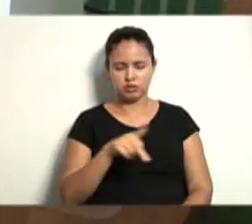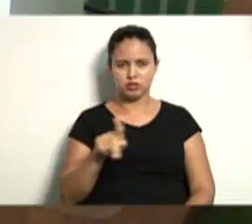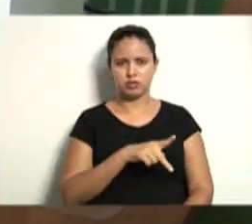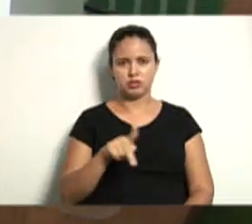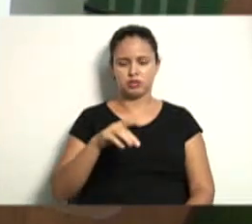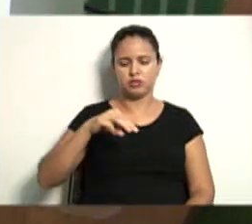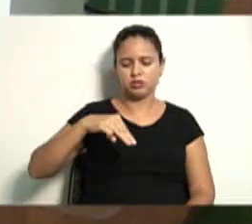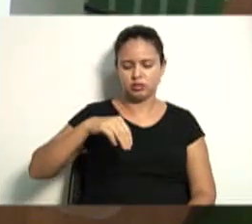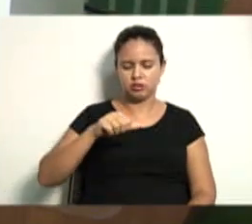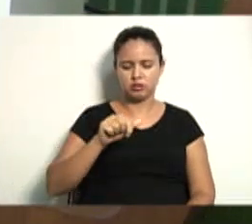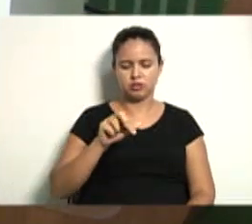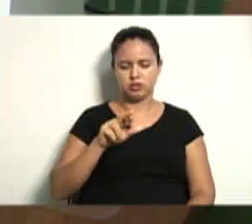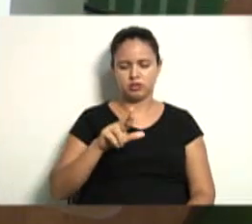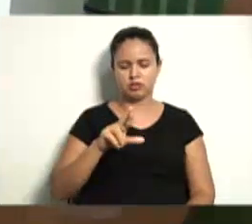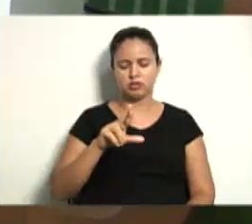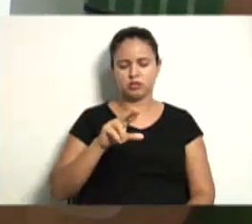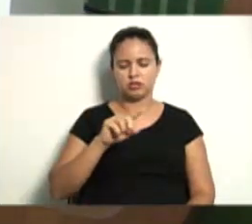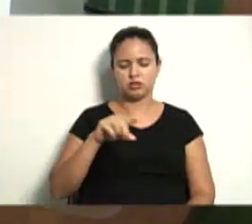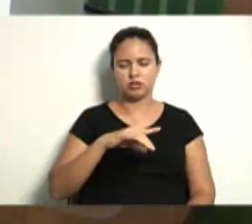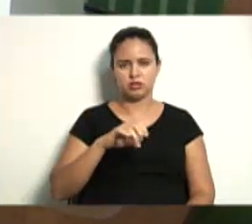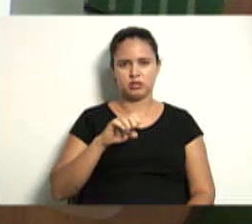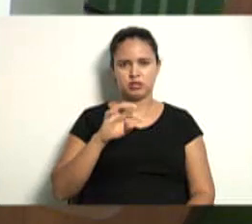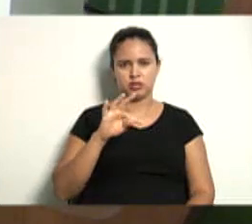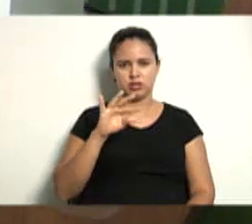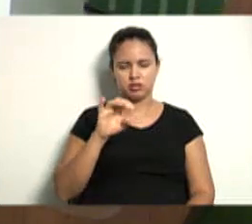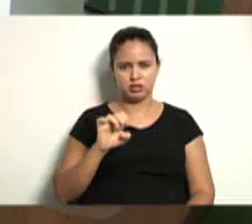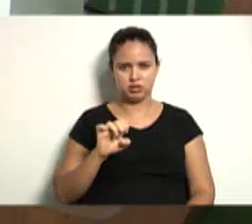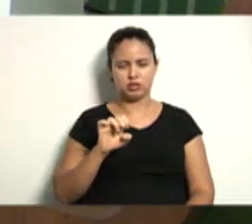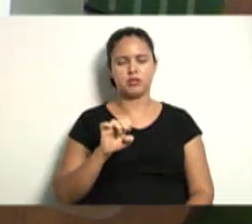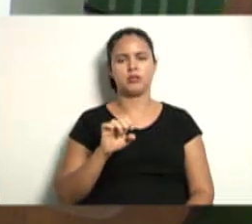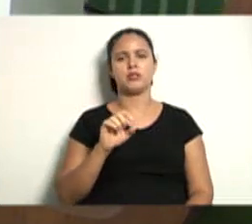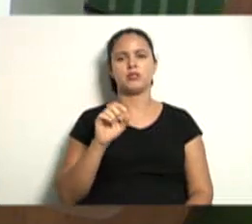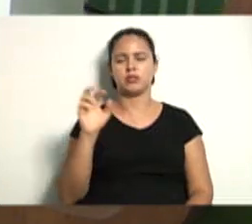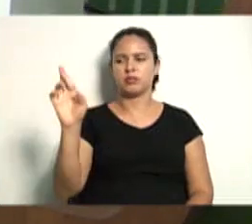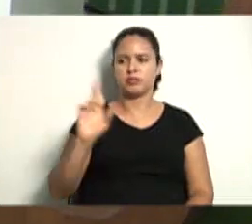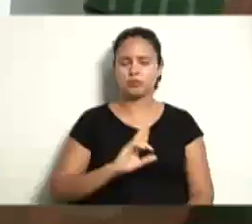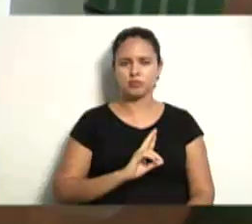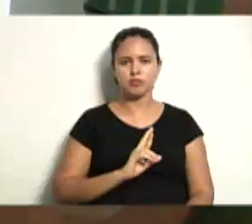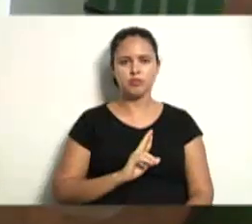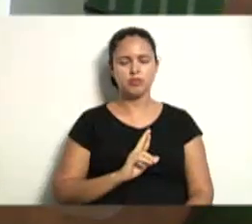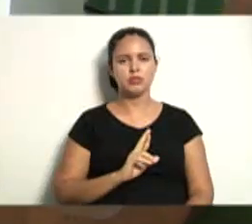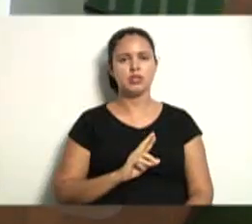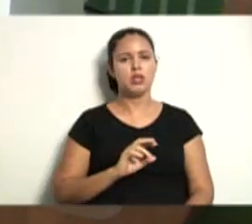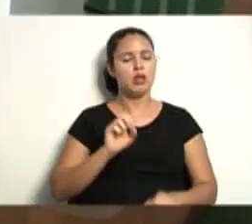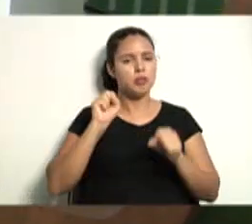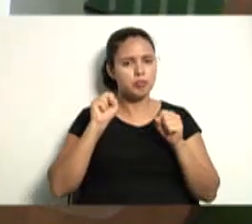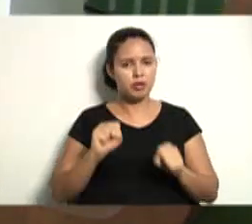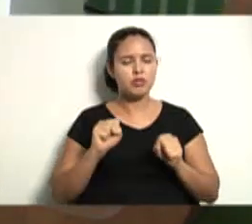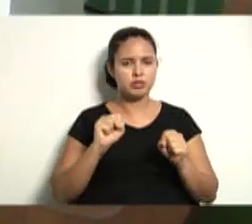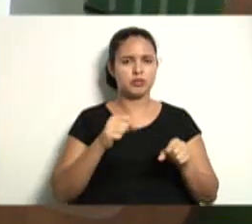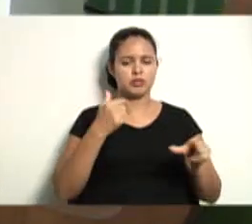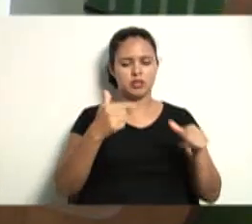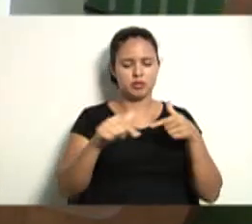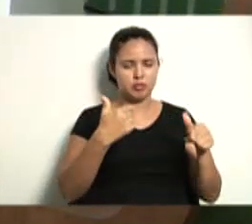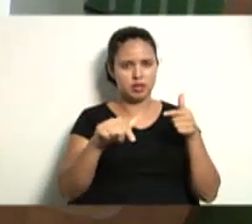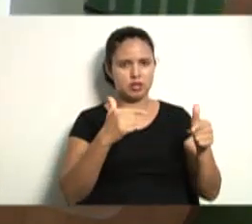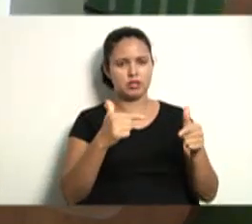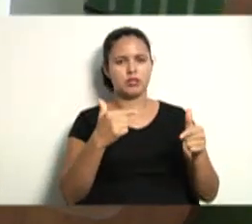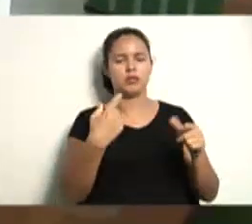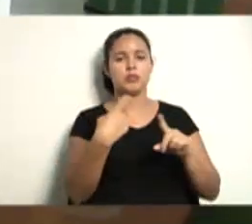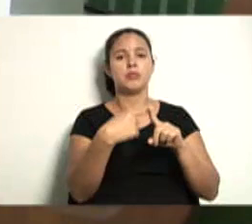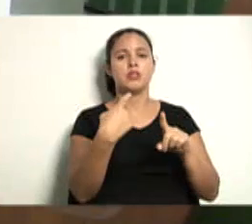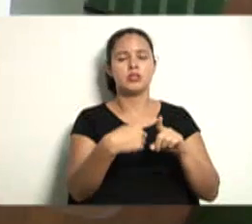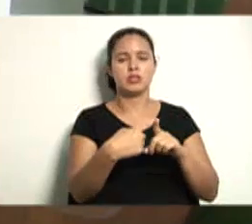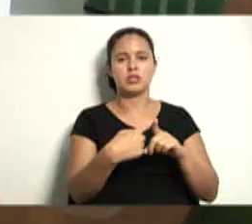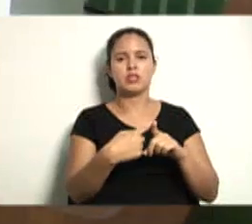Professora Marisete, lá da Escola JK, em Rolim de Moura, participando. Postou aqui, só é possível se realizar pelo trabalho que